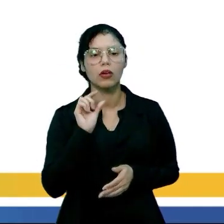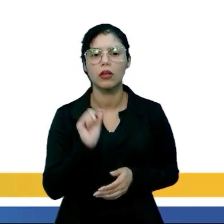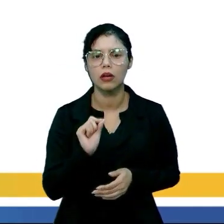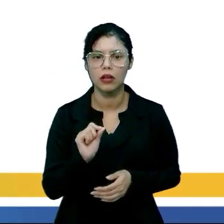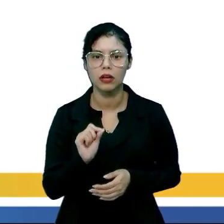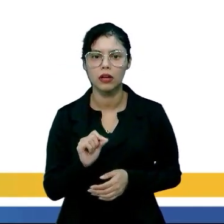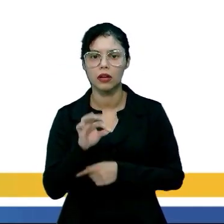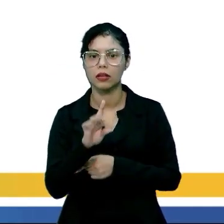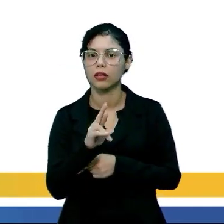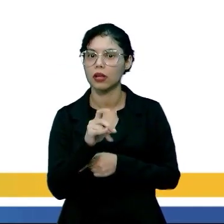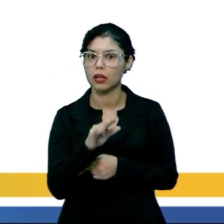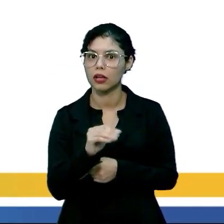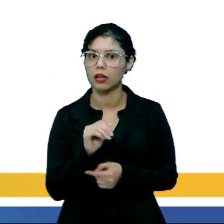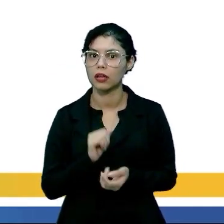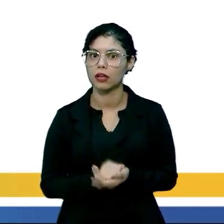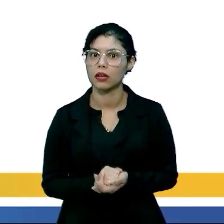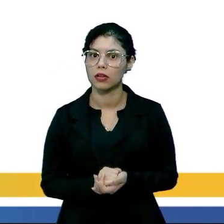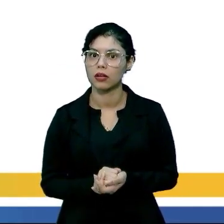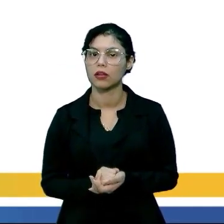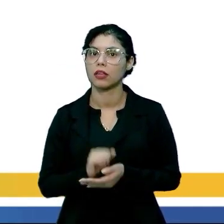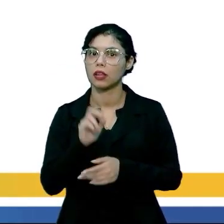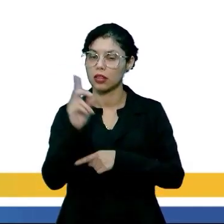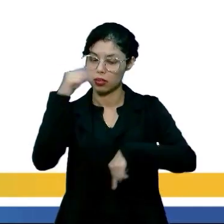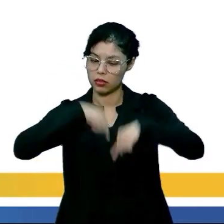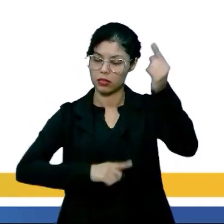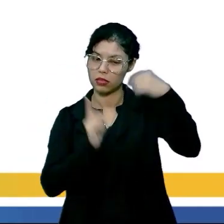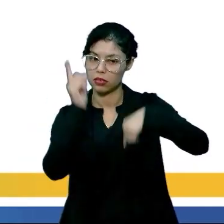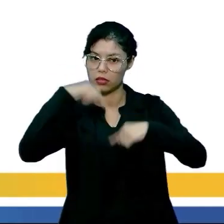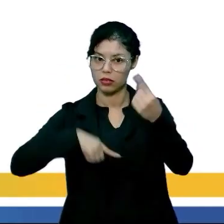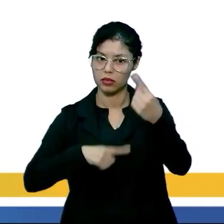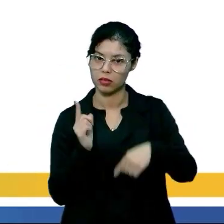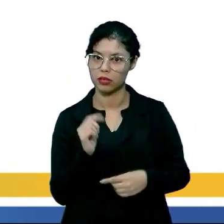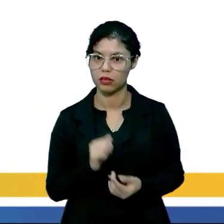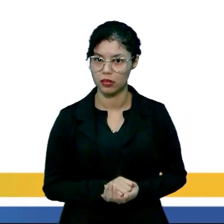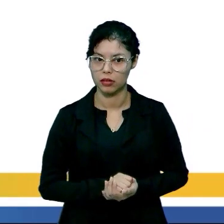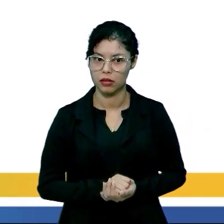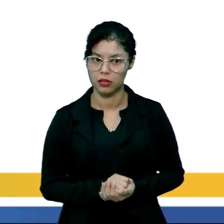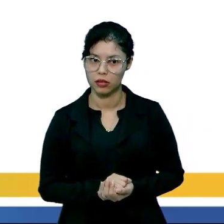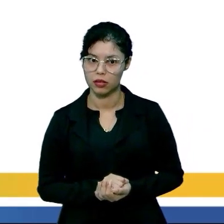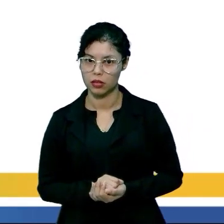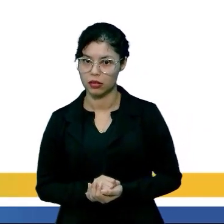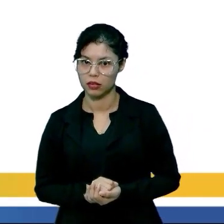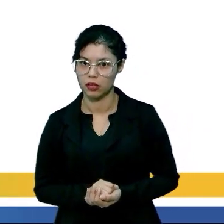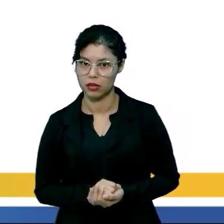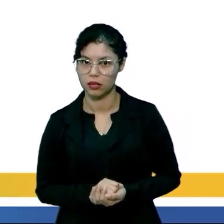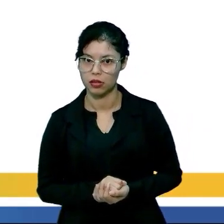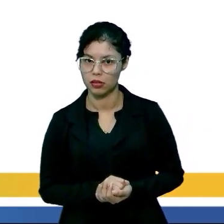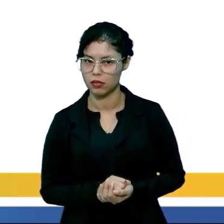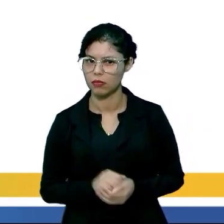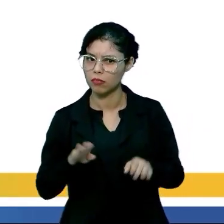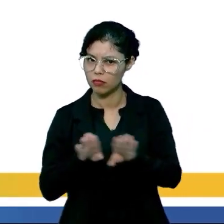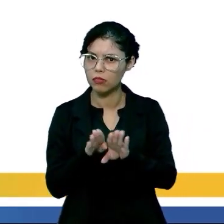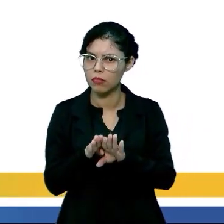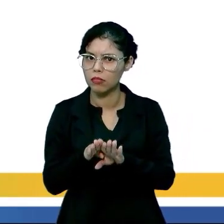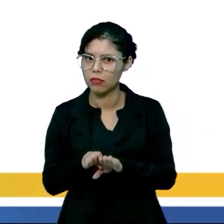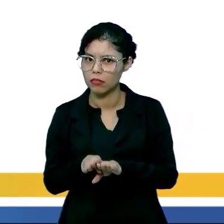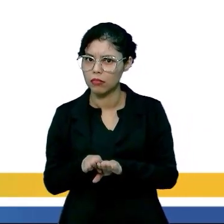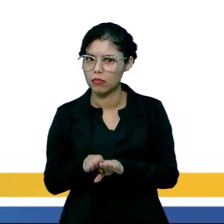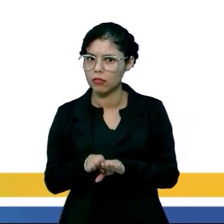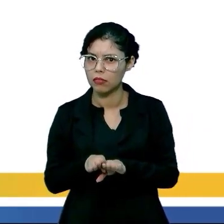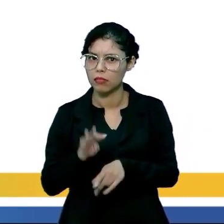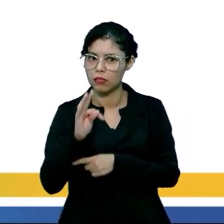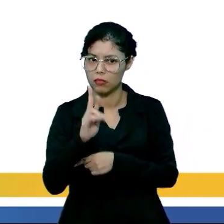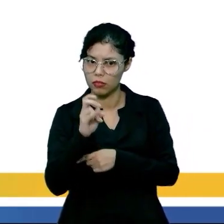seria traqueófitas? É o que tem vasos. Opa, C está aqui. Pteridófitas está aqui. E pteridófitas é